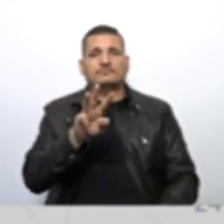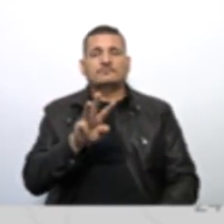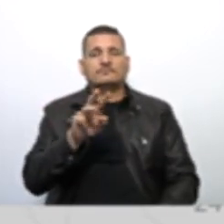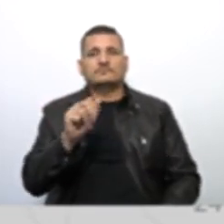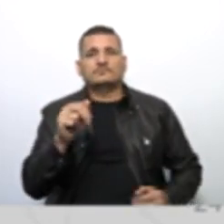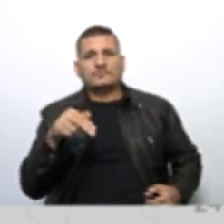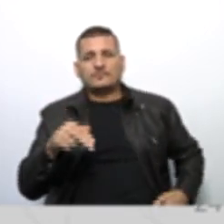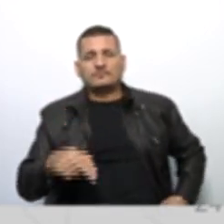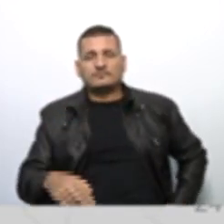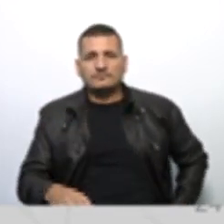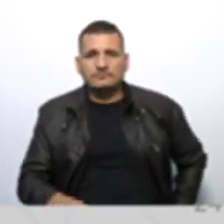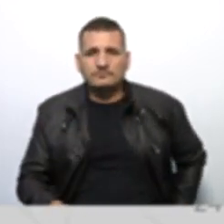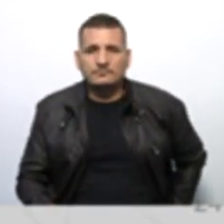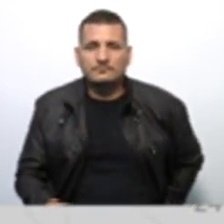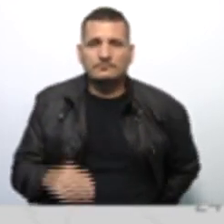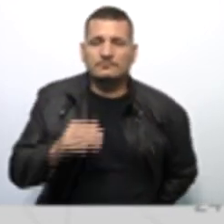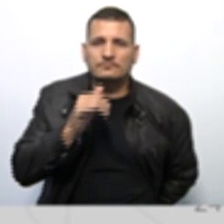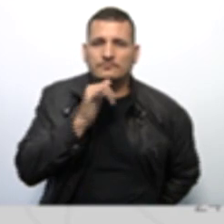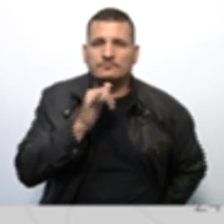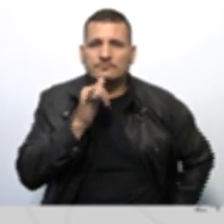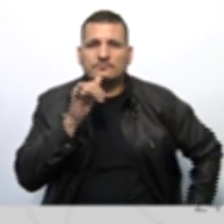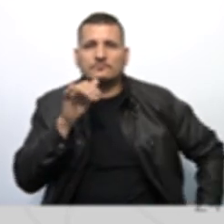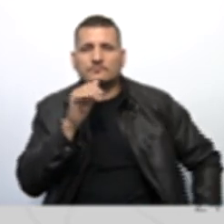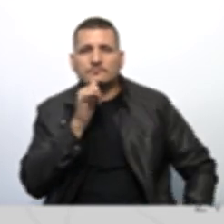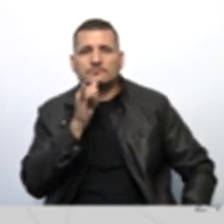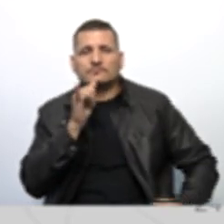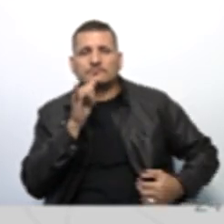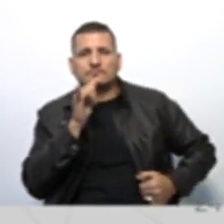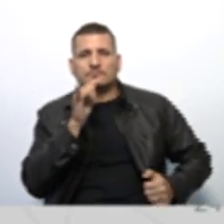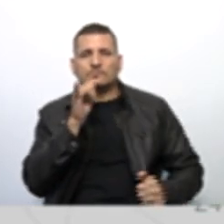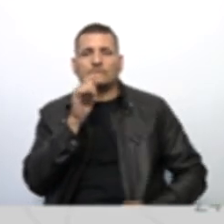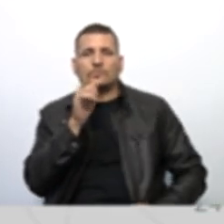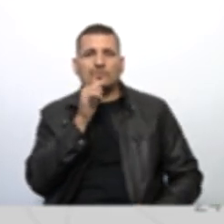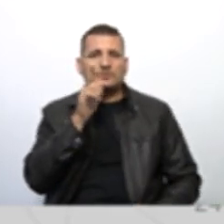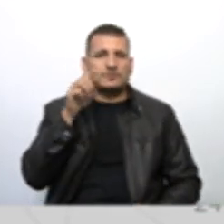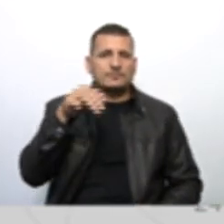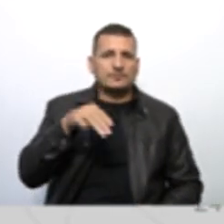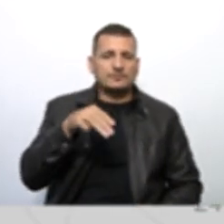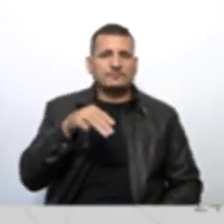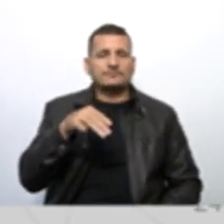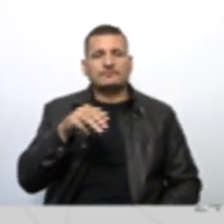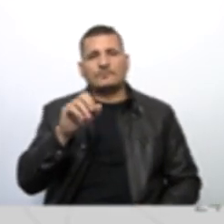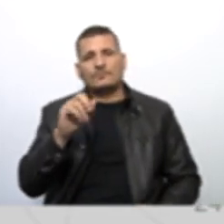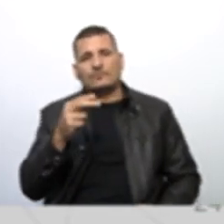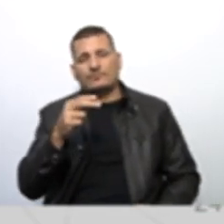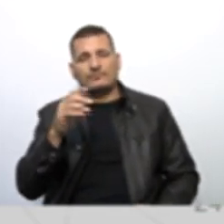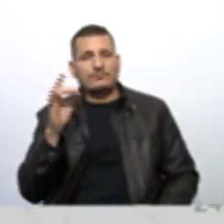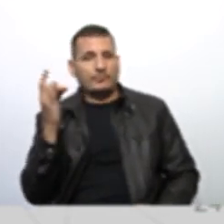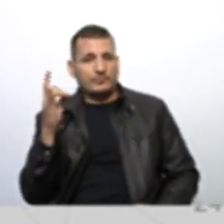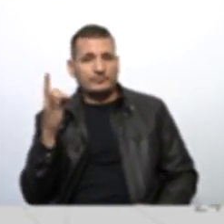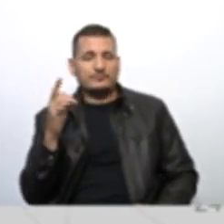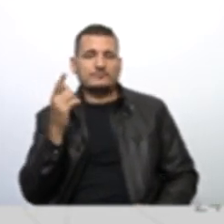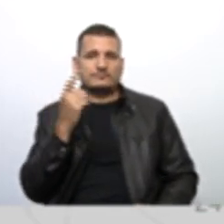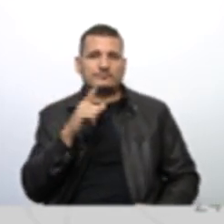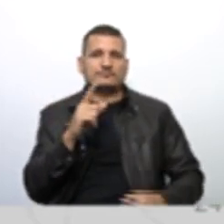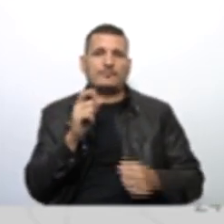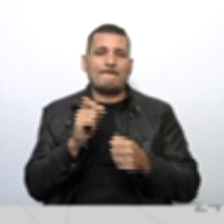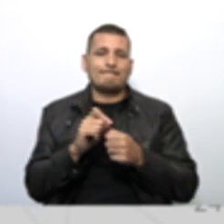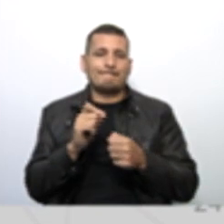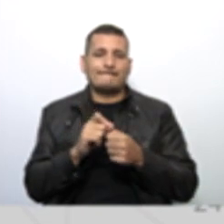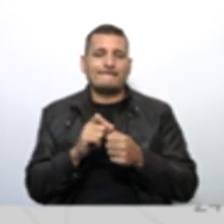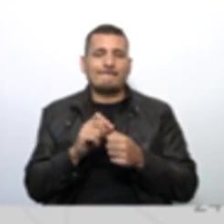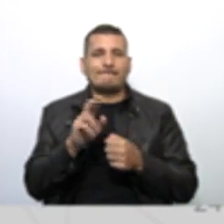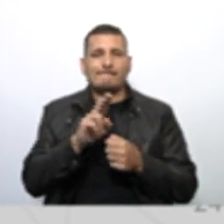criar uma rede ali entre Guajará-Mirim e Guarará-Mirim, né? Uma rede internacional ali, consegue fazer utilizando